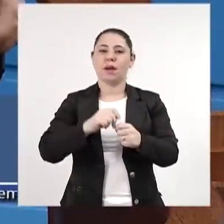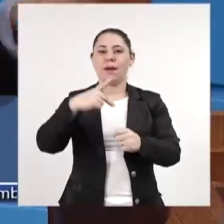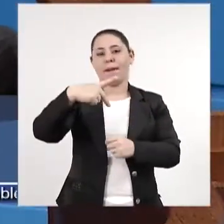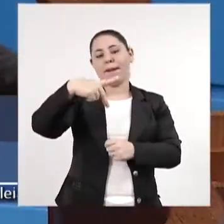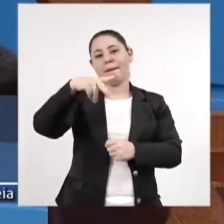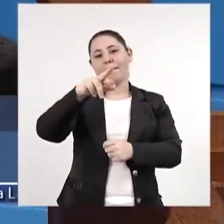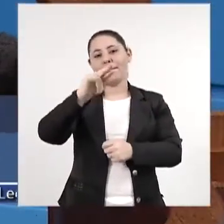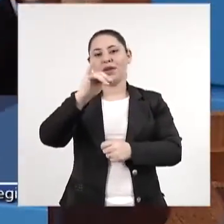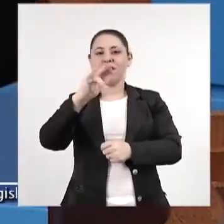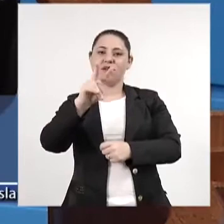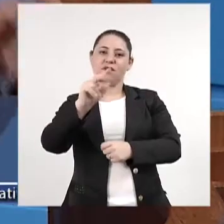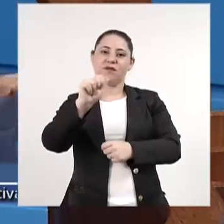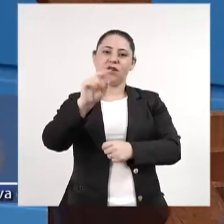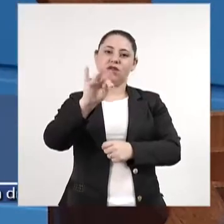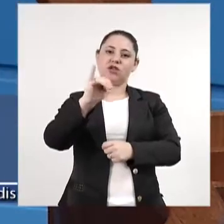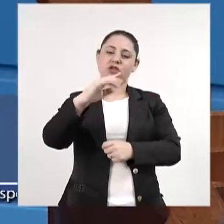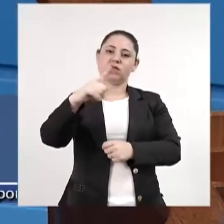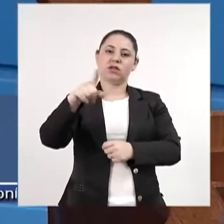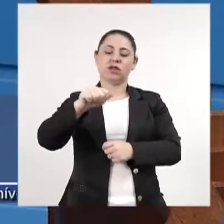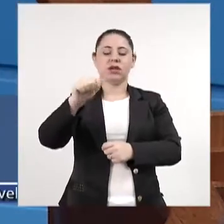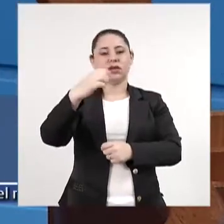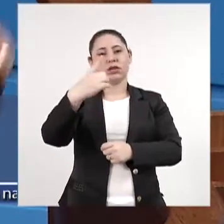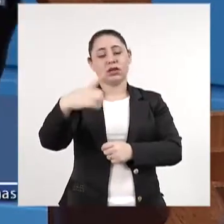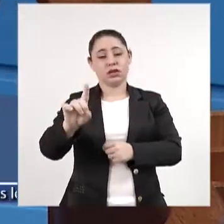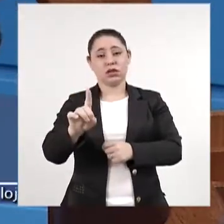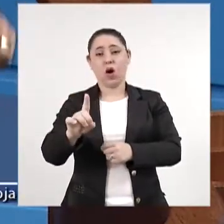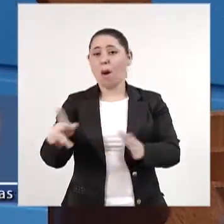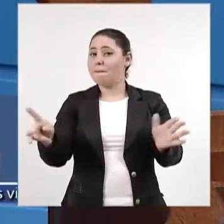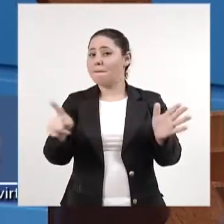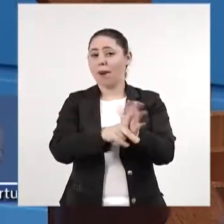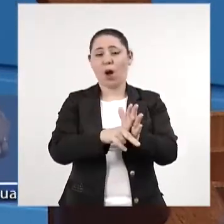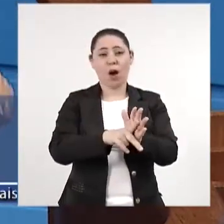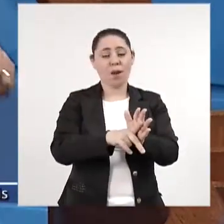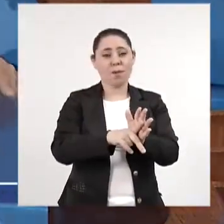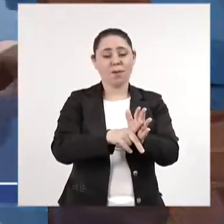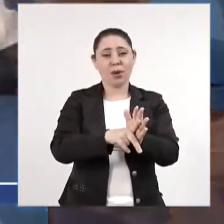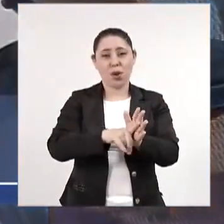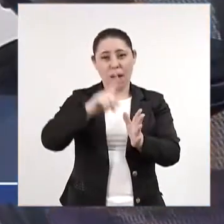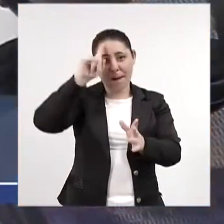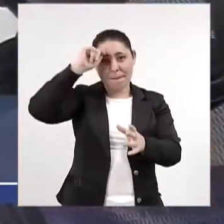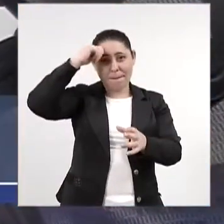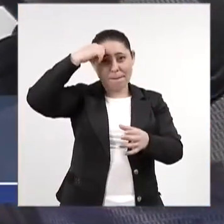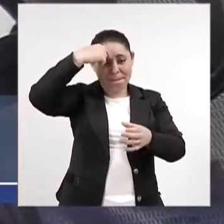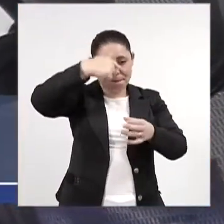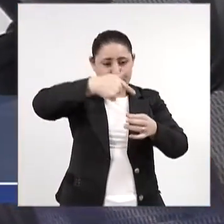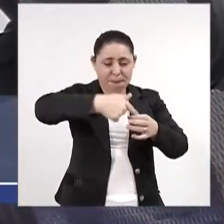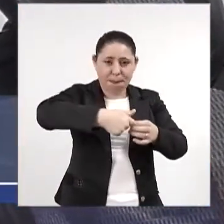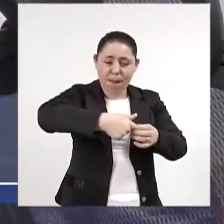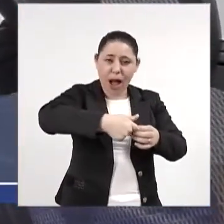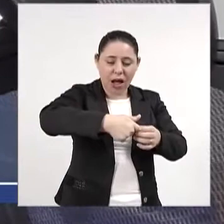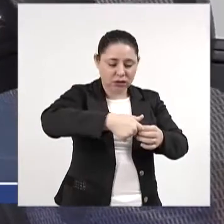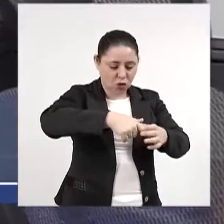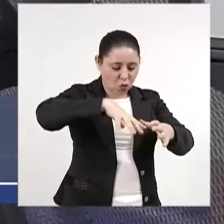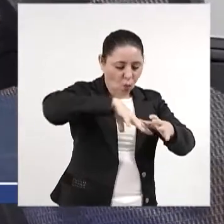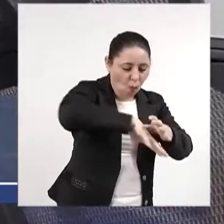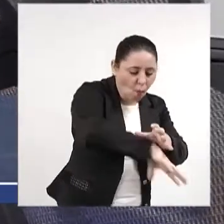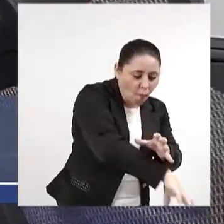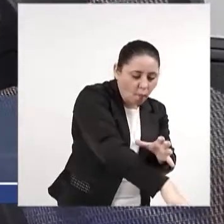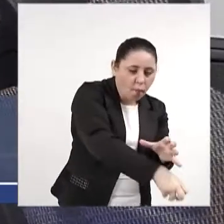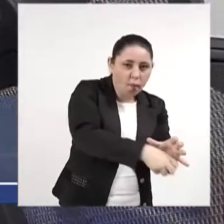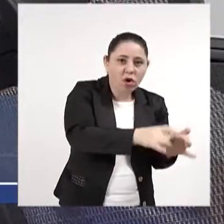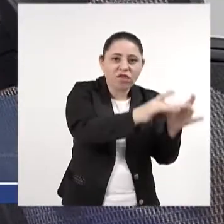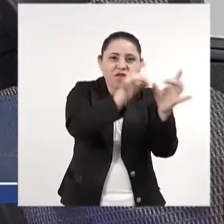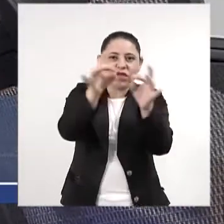tentando fazer, do pré-sal, do próprio petróleo nosso. Eu acho que isso tem que ser discutido. Nada